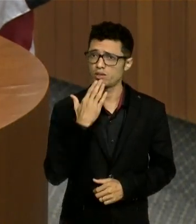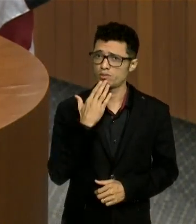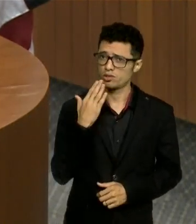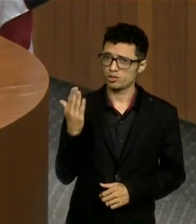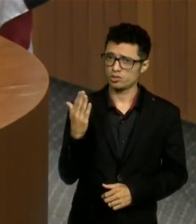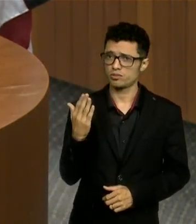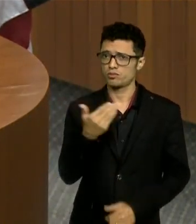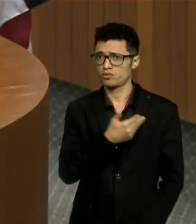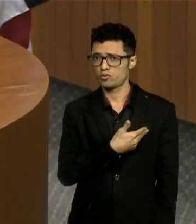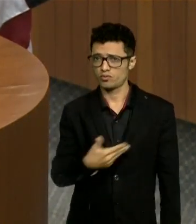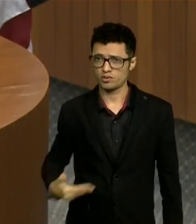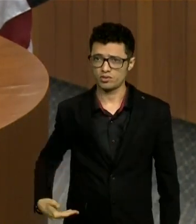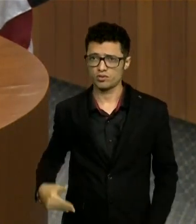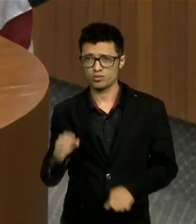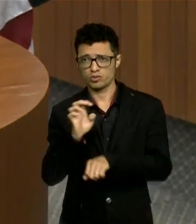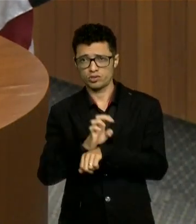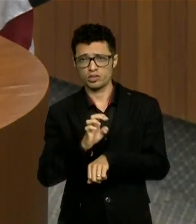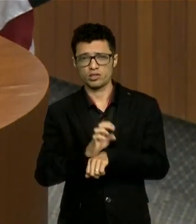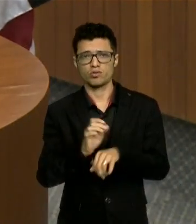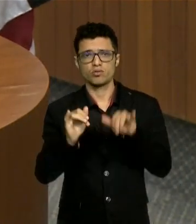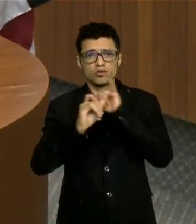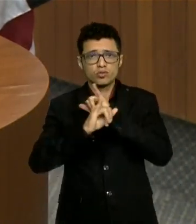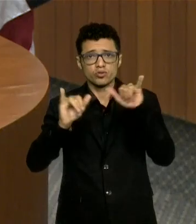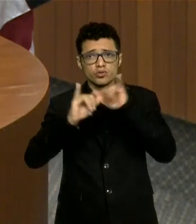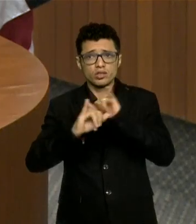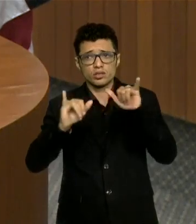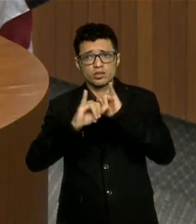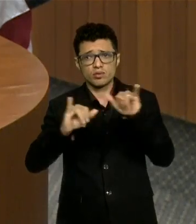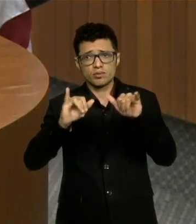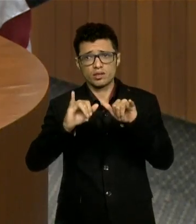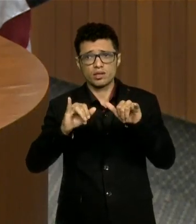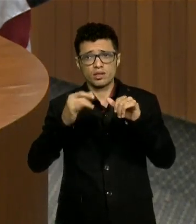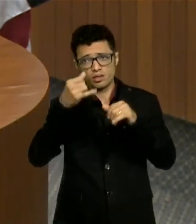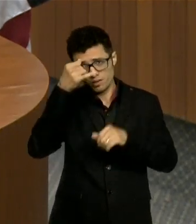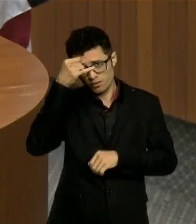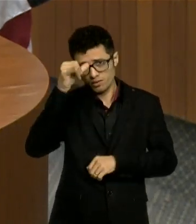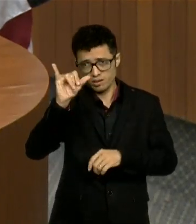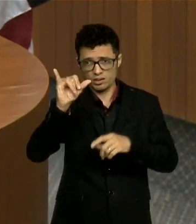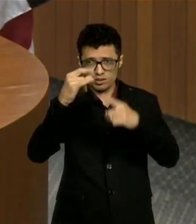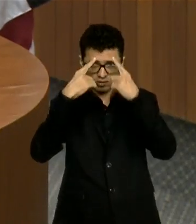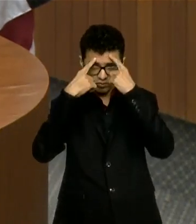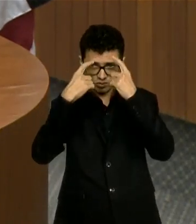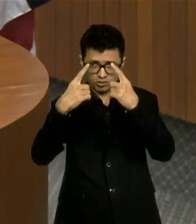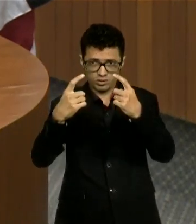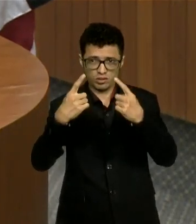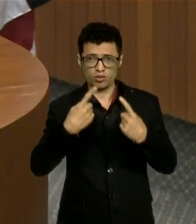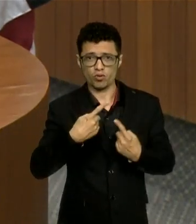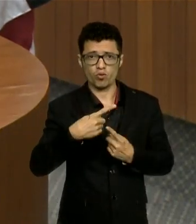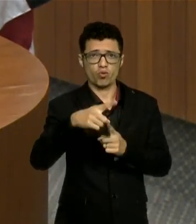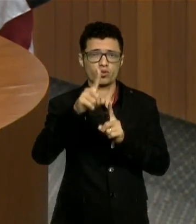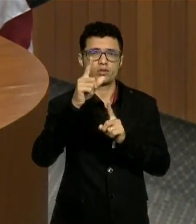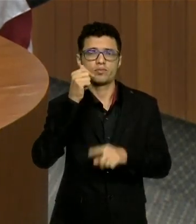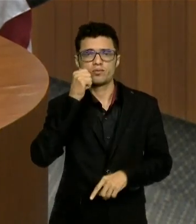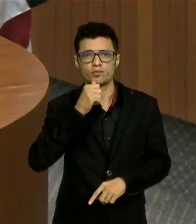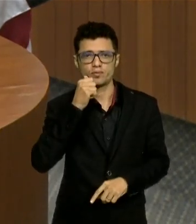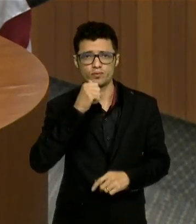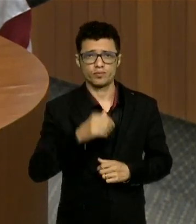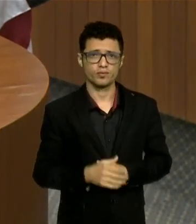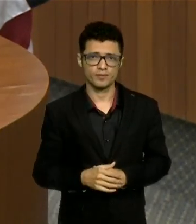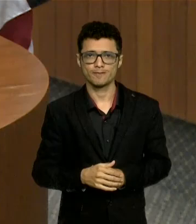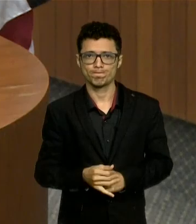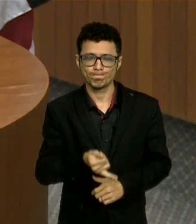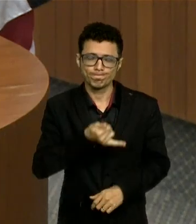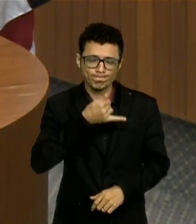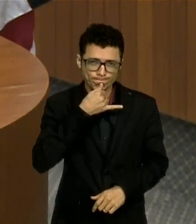governo do Estado uma campanha que a gente possa combater essa violência contra a mulher, deputadas, porque infelizmente no Maranhão nós